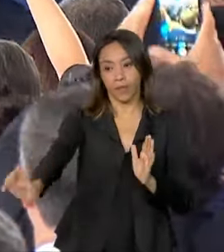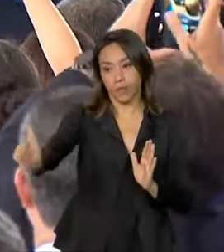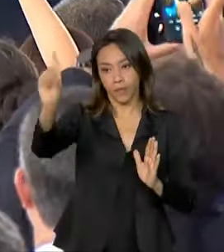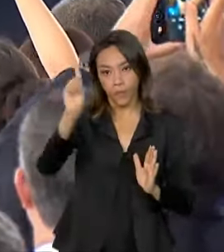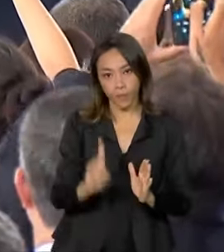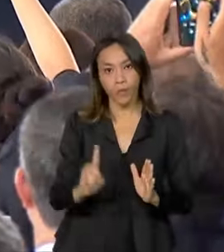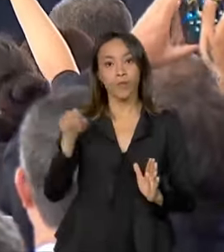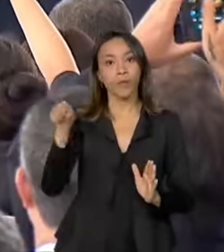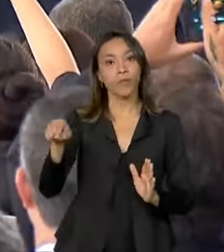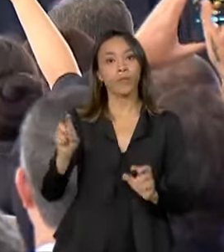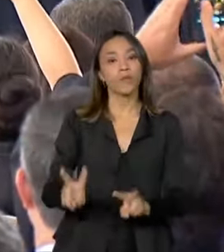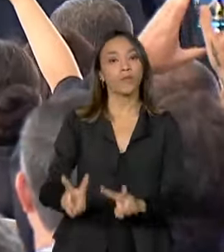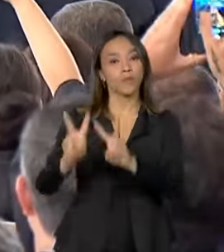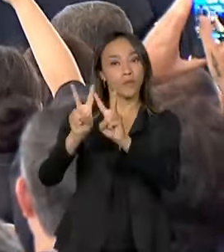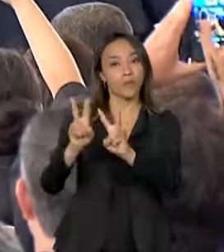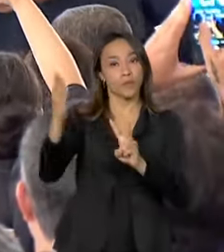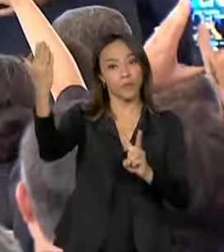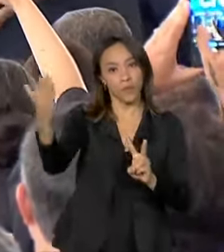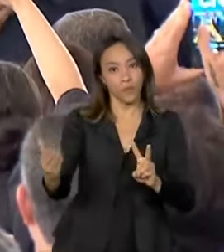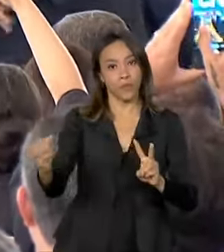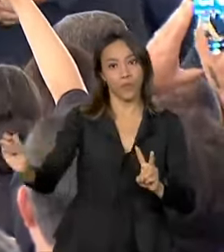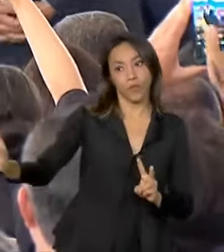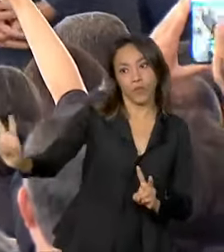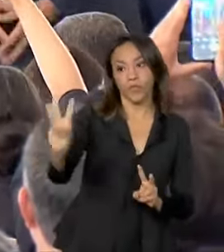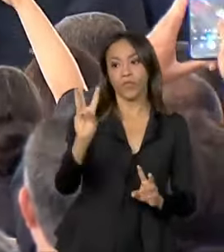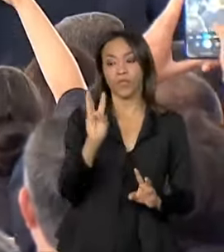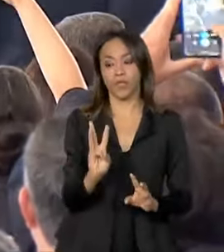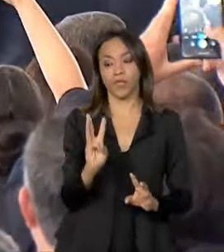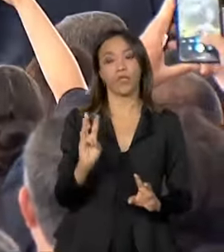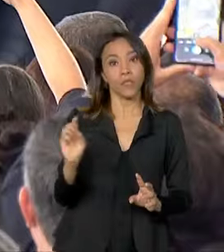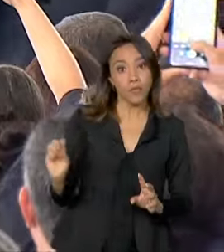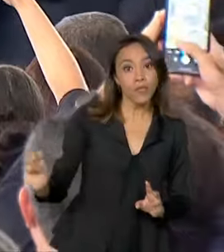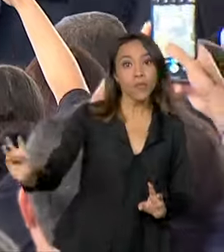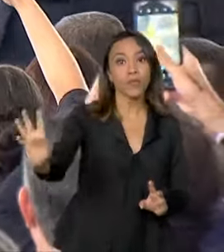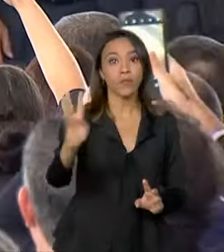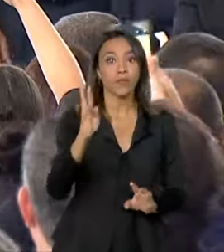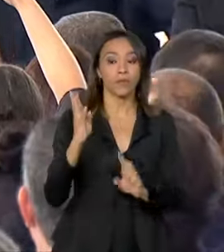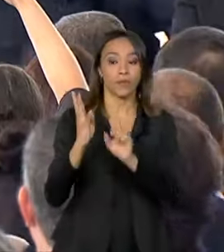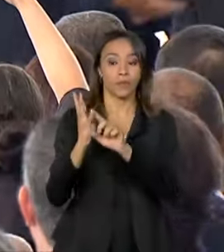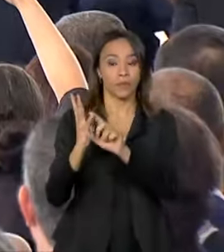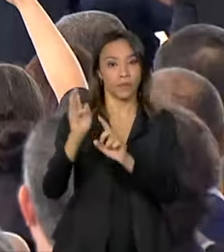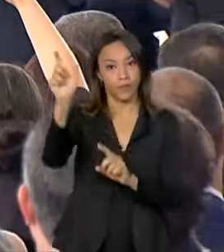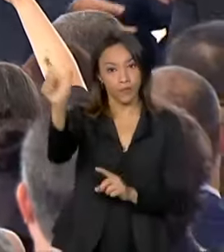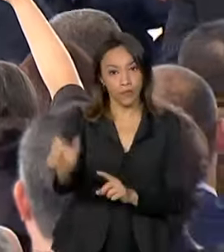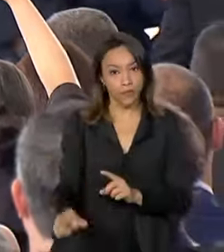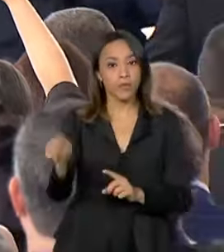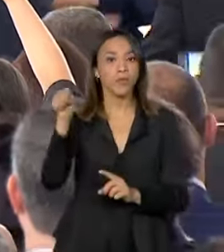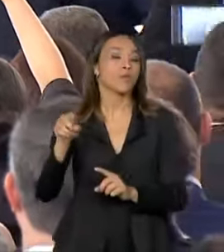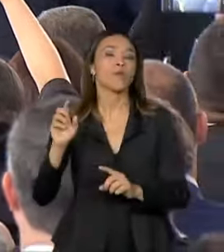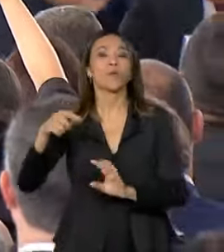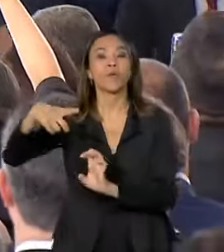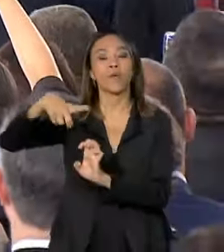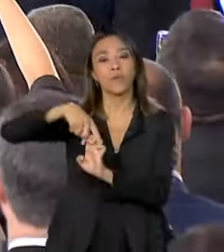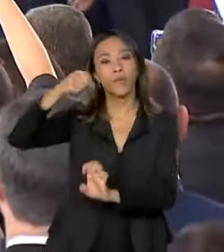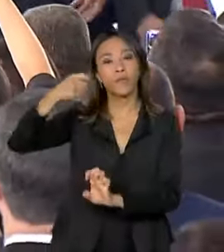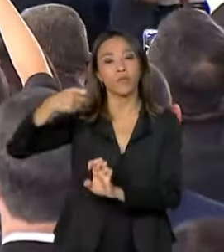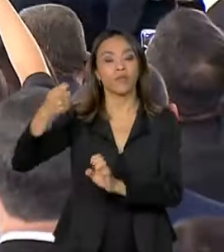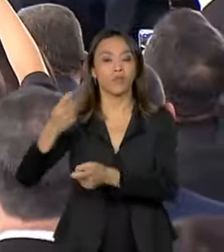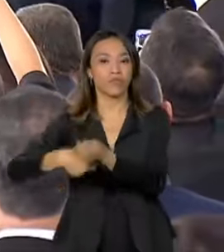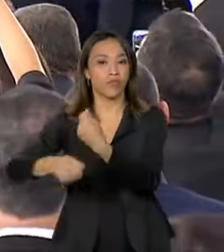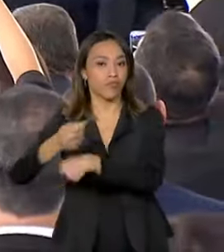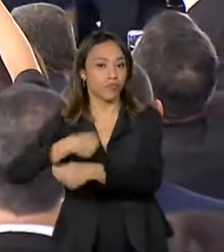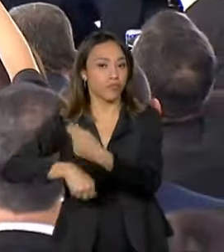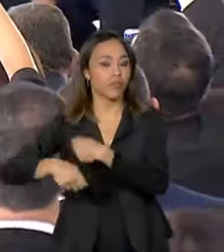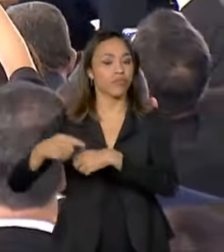Assistência Social, Família e Combate à Fome e do Empreendedorismo, Microempresa e Empresa de